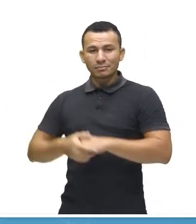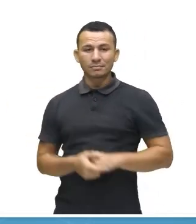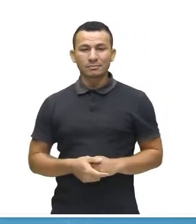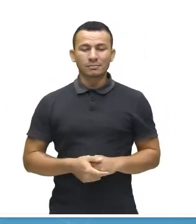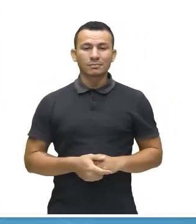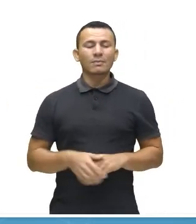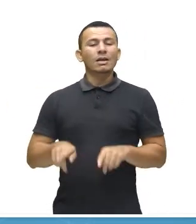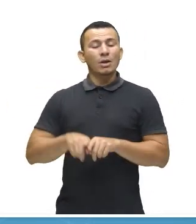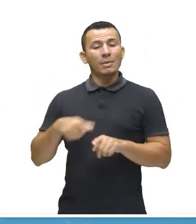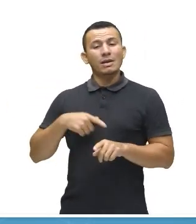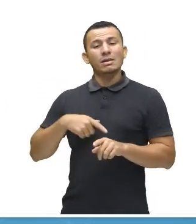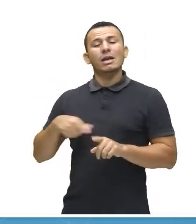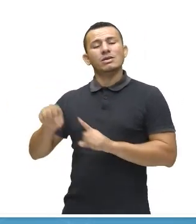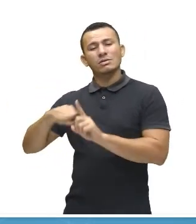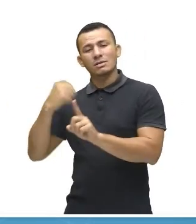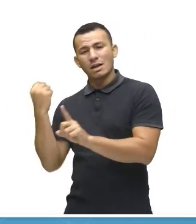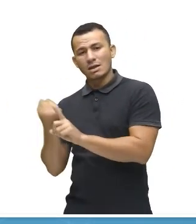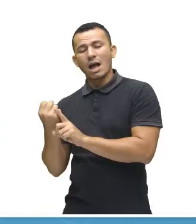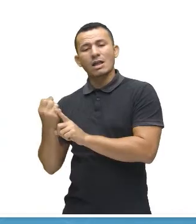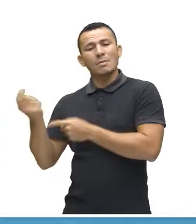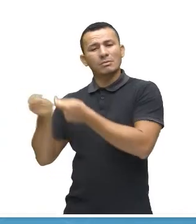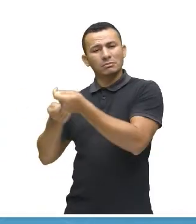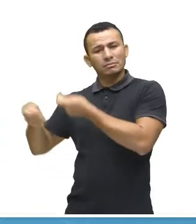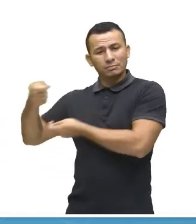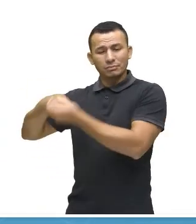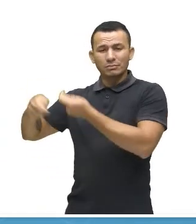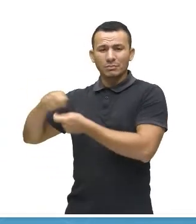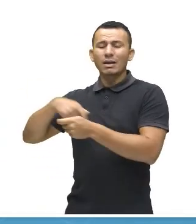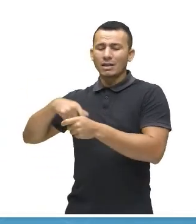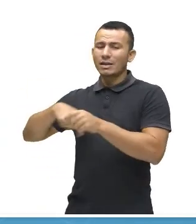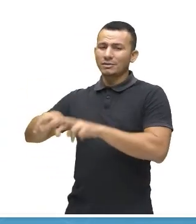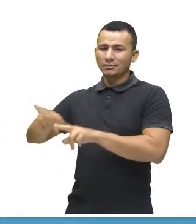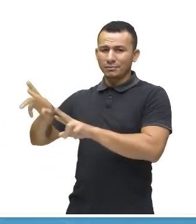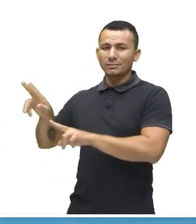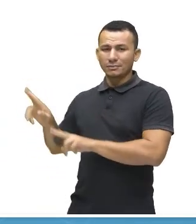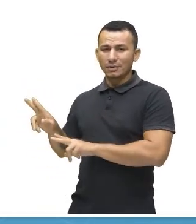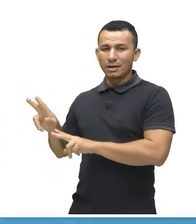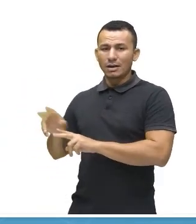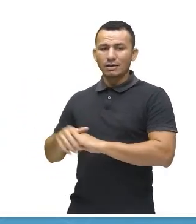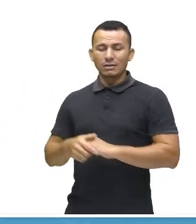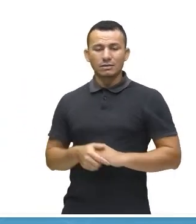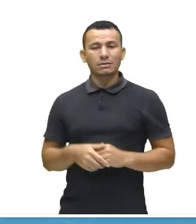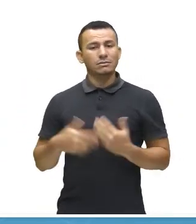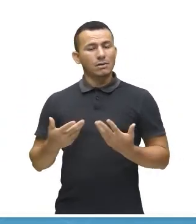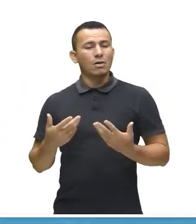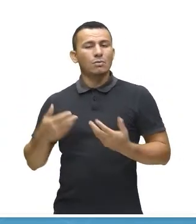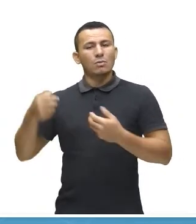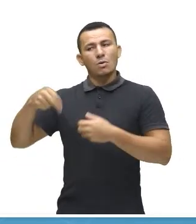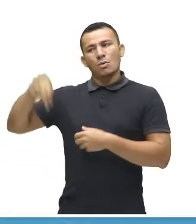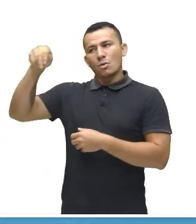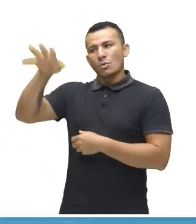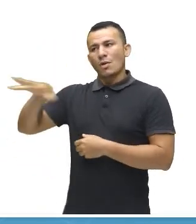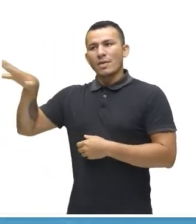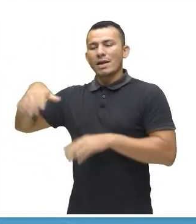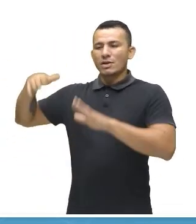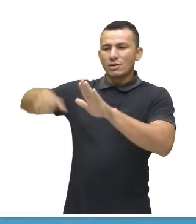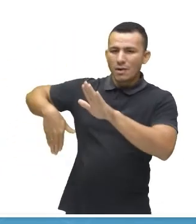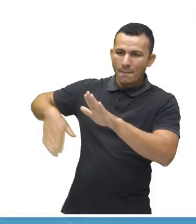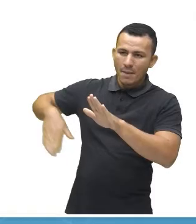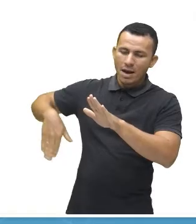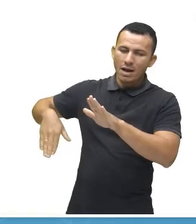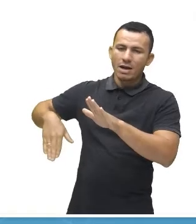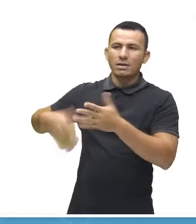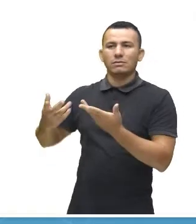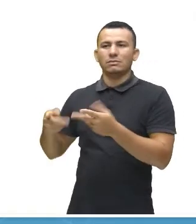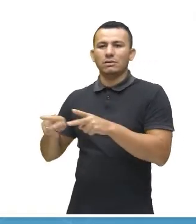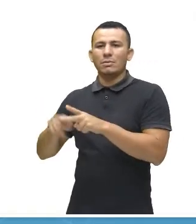diferenças socioeconômicas também, tá bom? Então, a gente não pode dizer que Nordeste é só praia e também não é